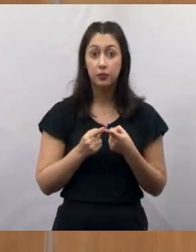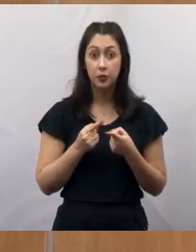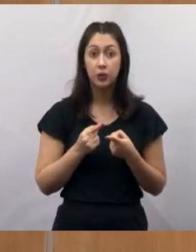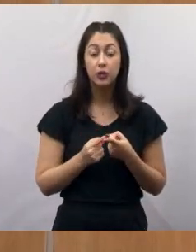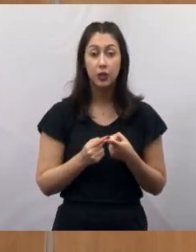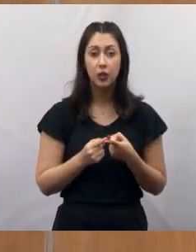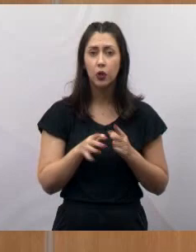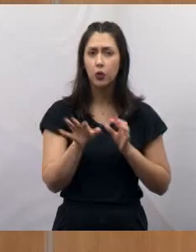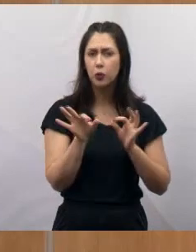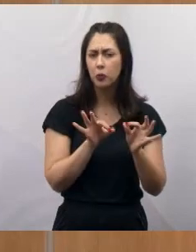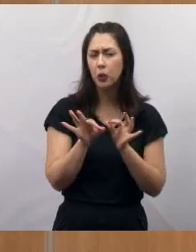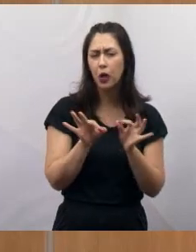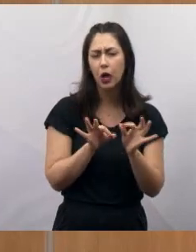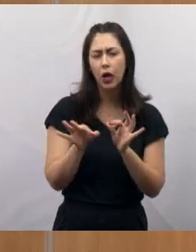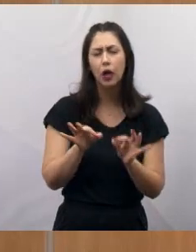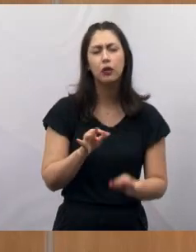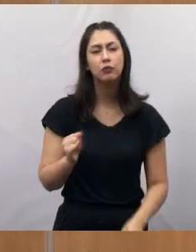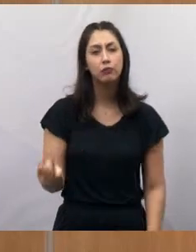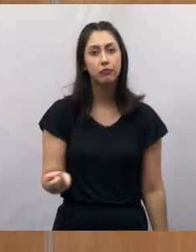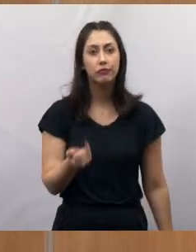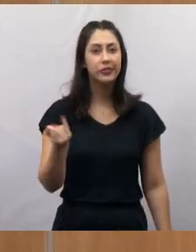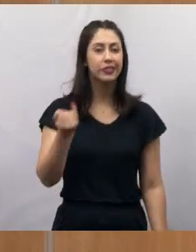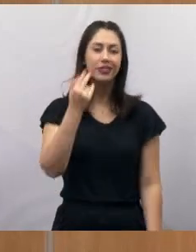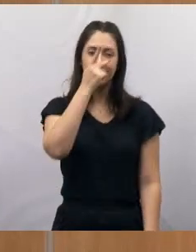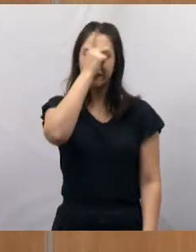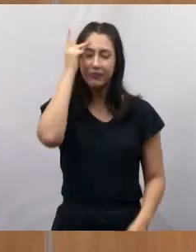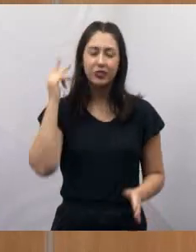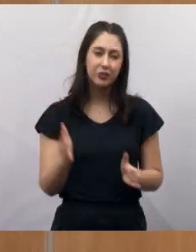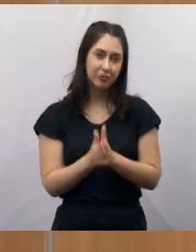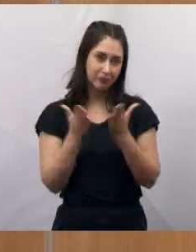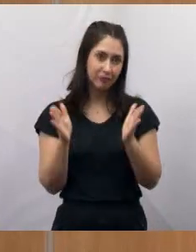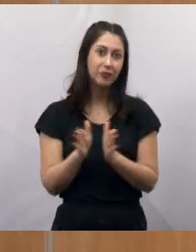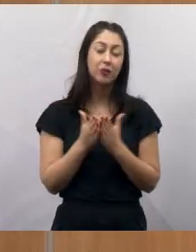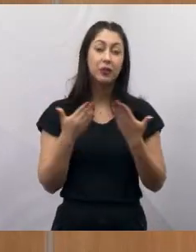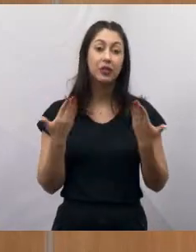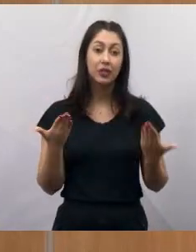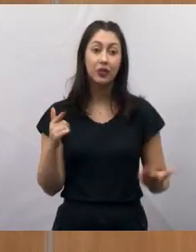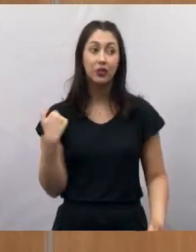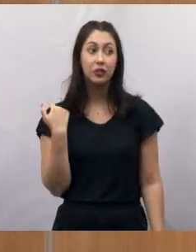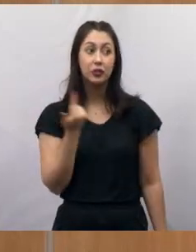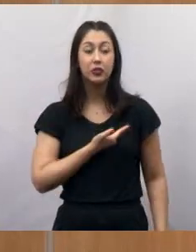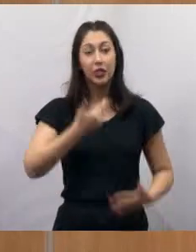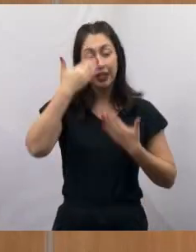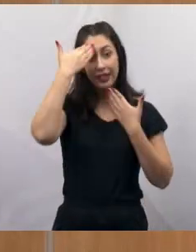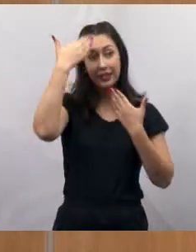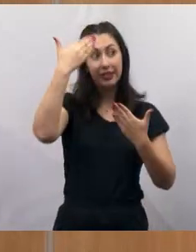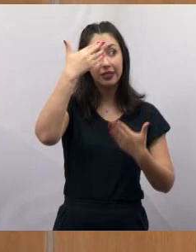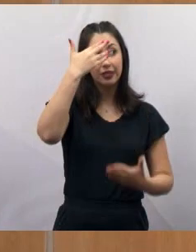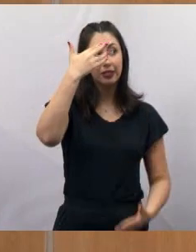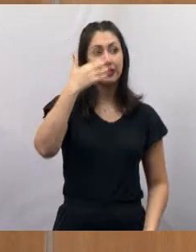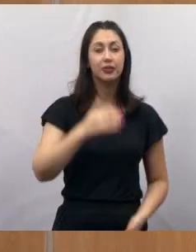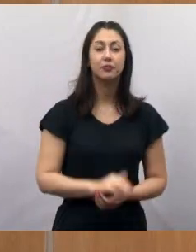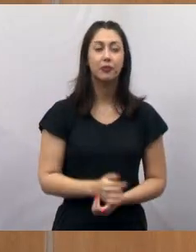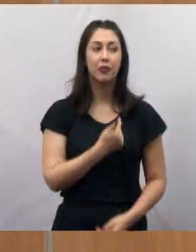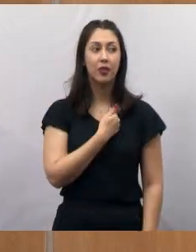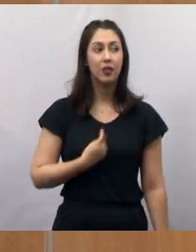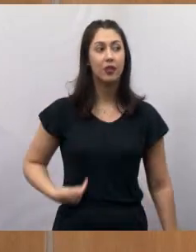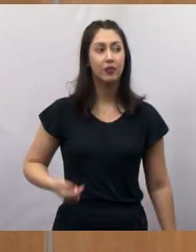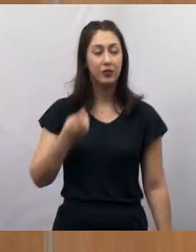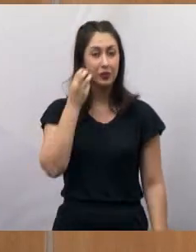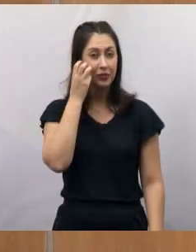é um programa muito importante para as pessoas carentes. Então, a gente agradece ao prefeito Tarcísio por essa